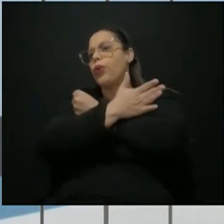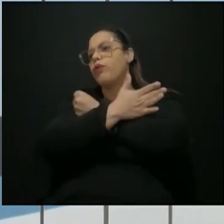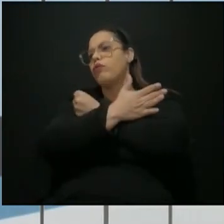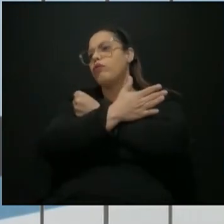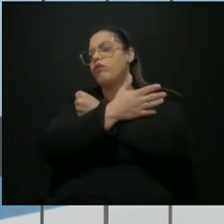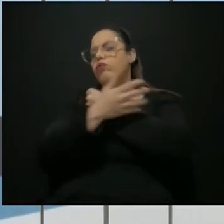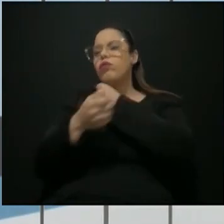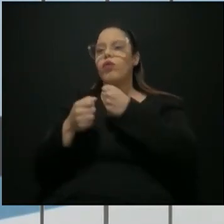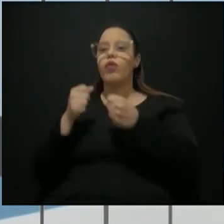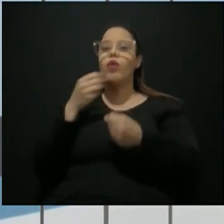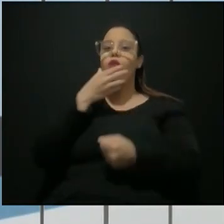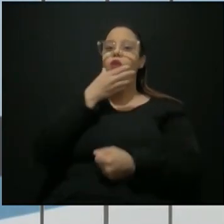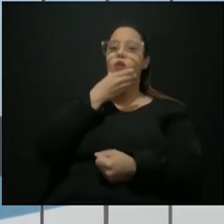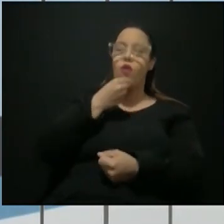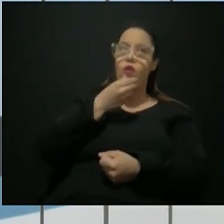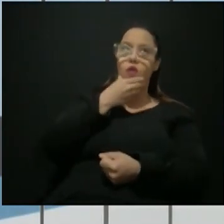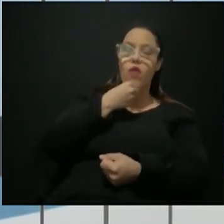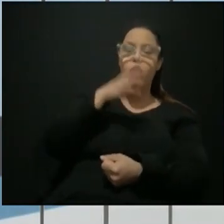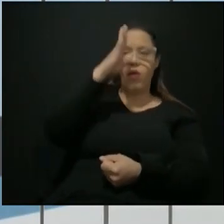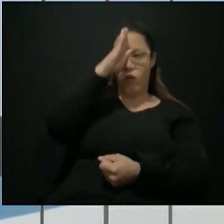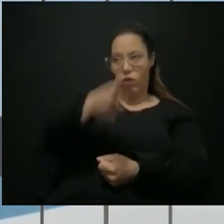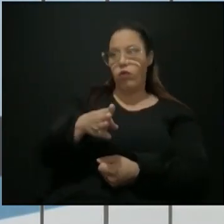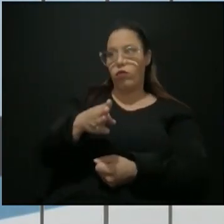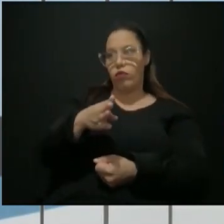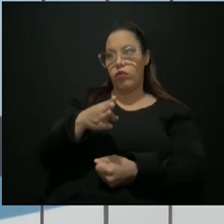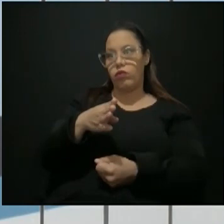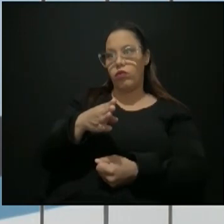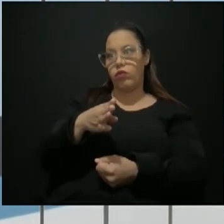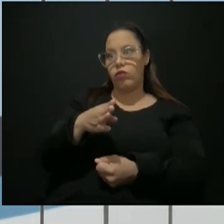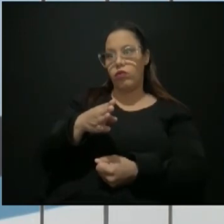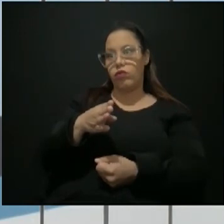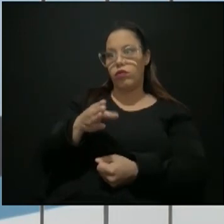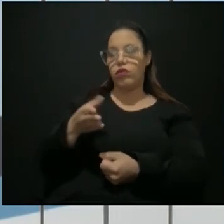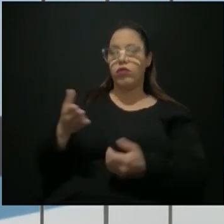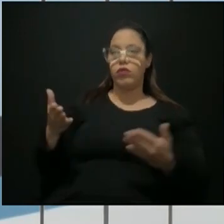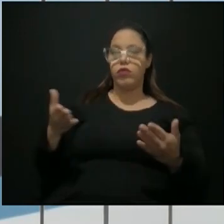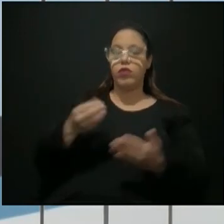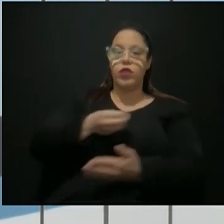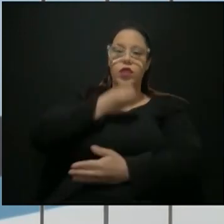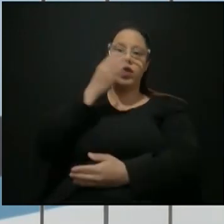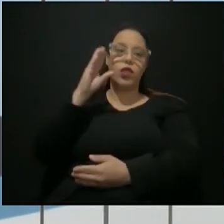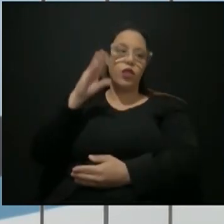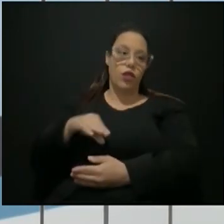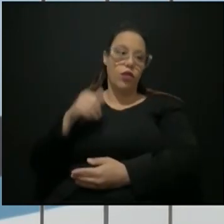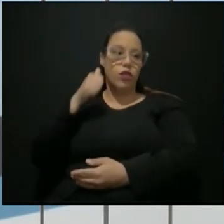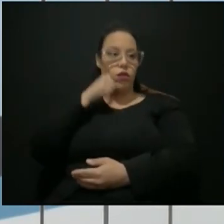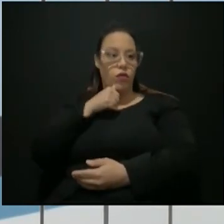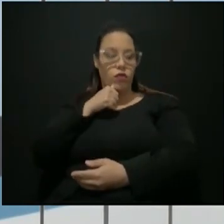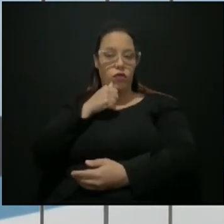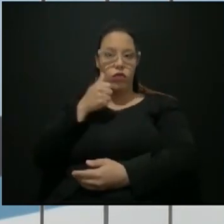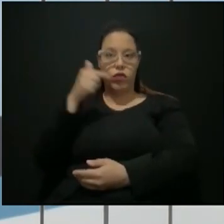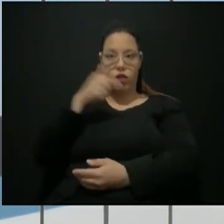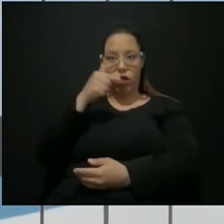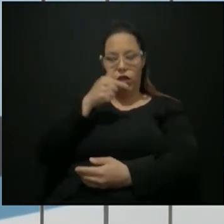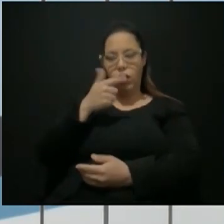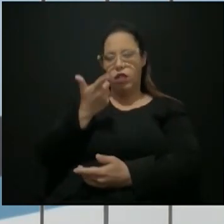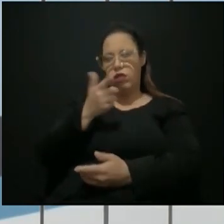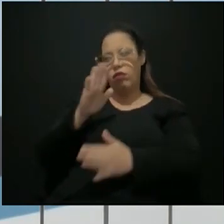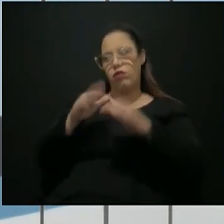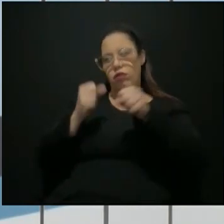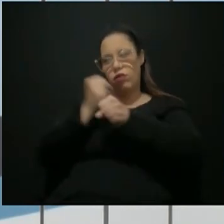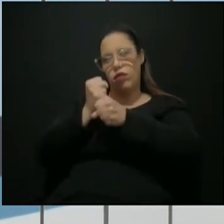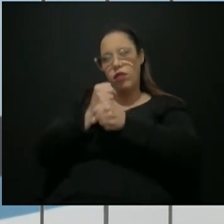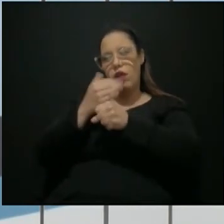homens, principalmente, né, têm uma expectativa de vida menor do que as mulheres. São 7 anos, em média, vivendo menos do que as